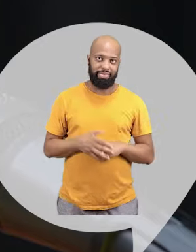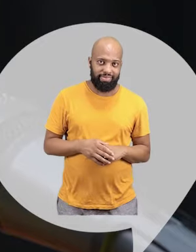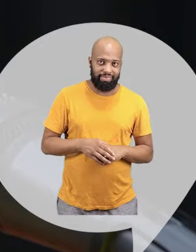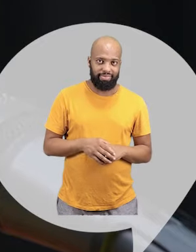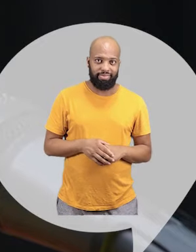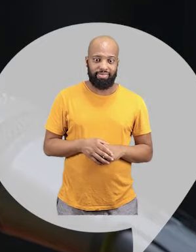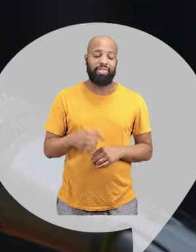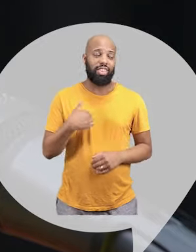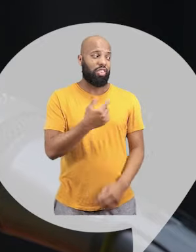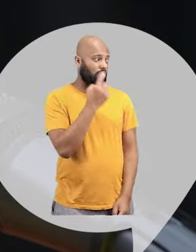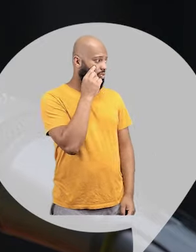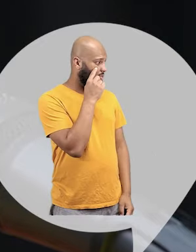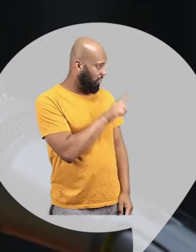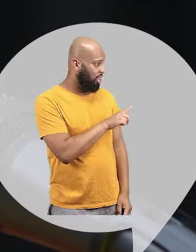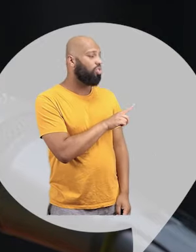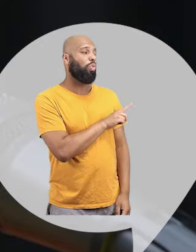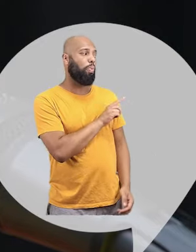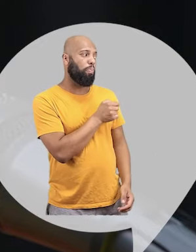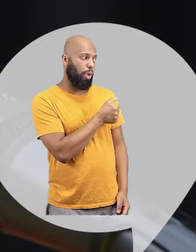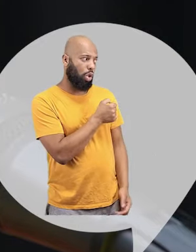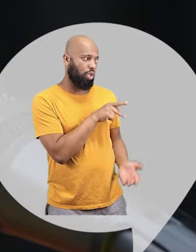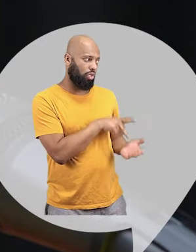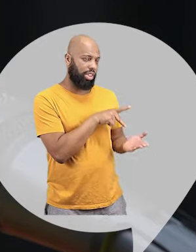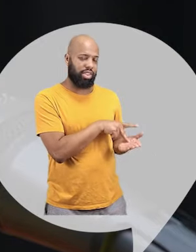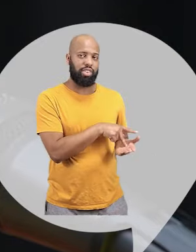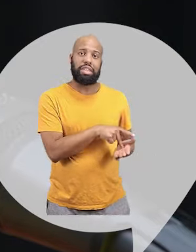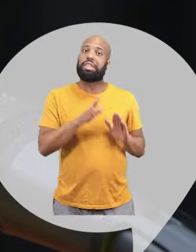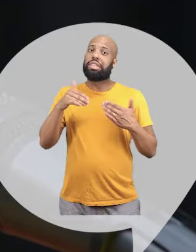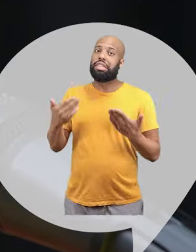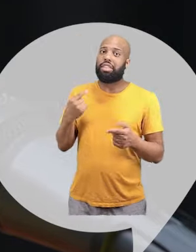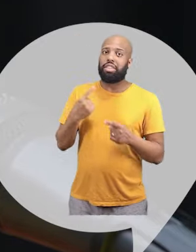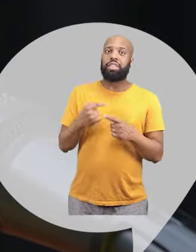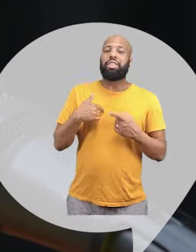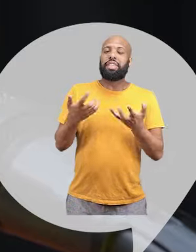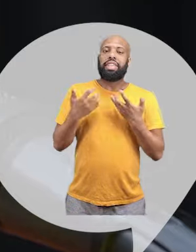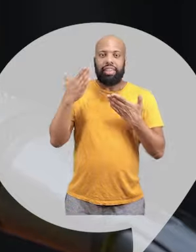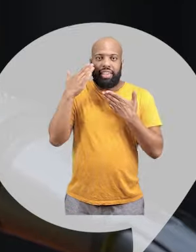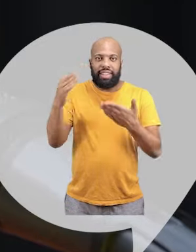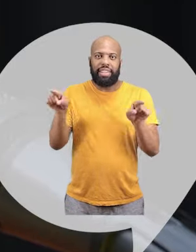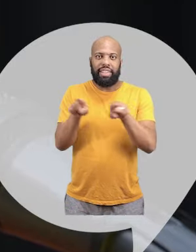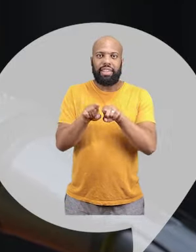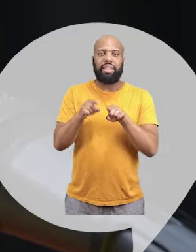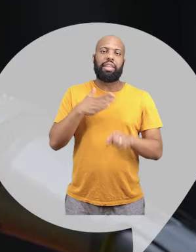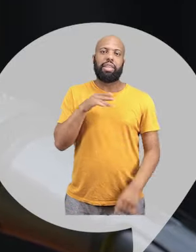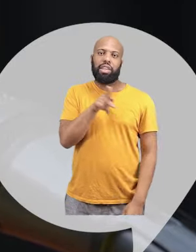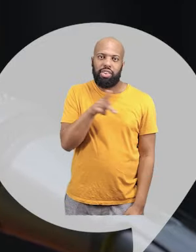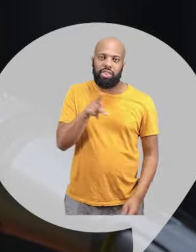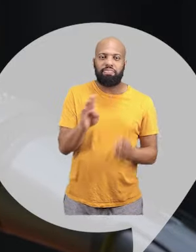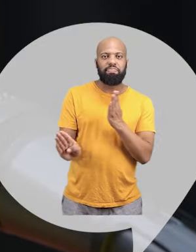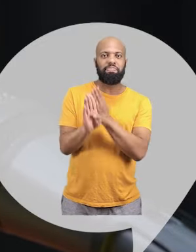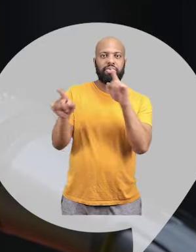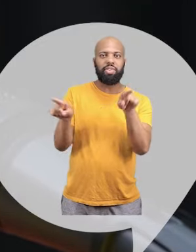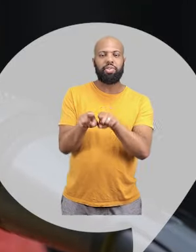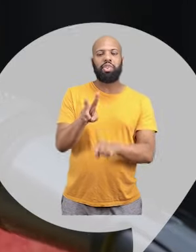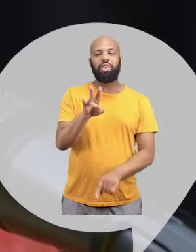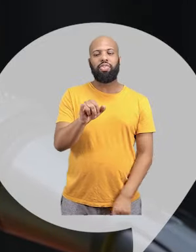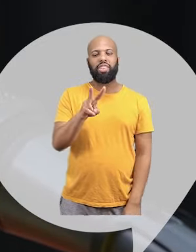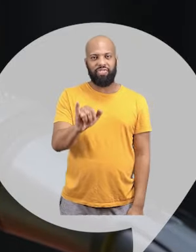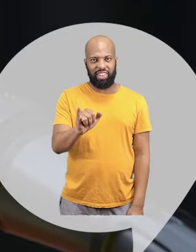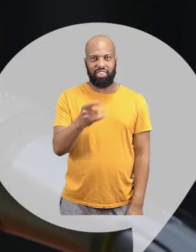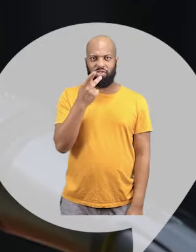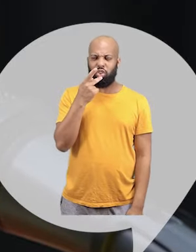trava sei lá verdade eu vejo pouco mesmo é e cara pô eu queria deixar um agradecimento para minha professora que me descobriu